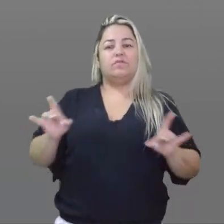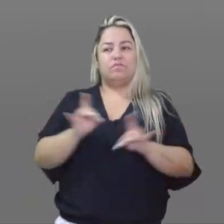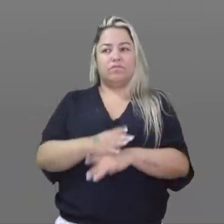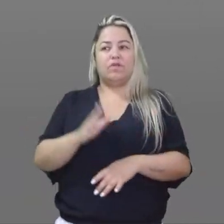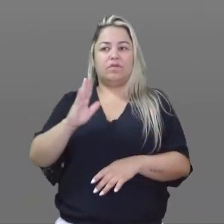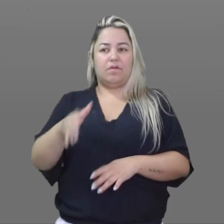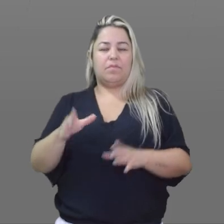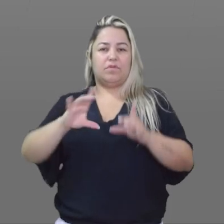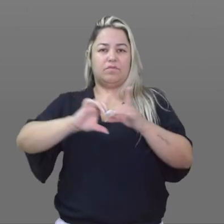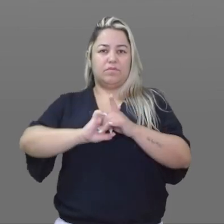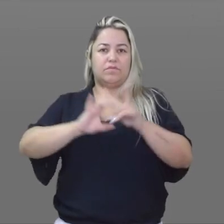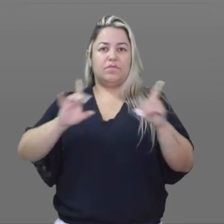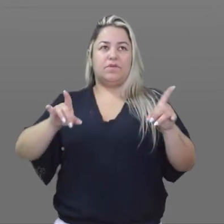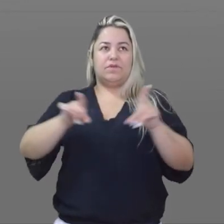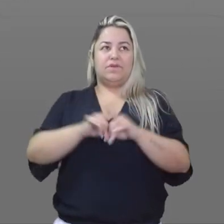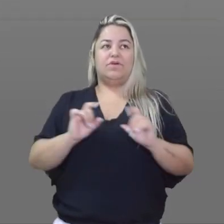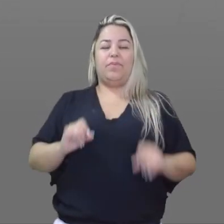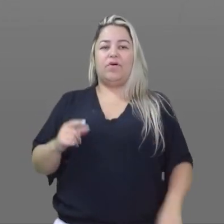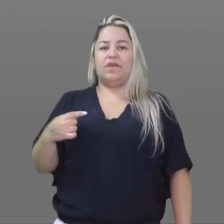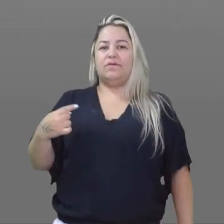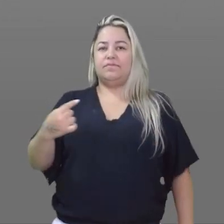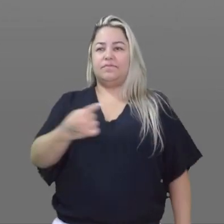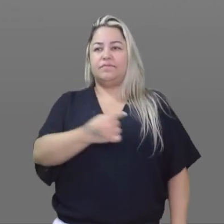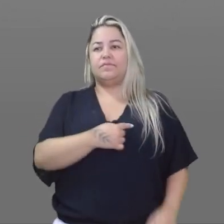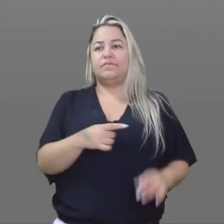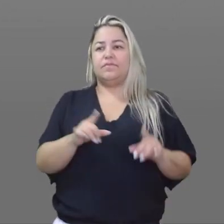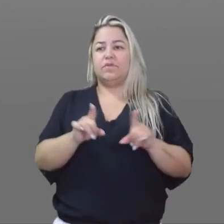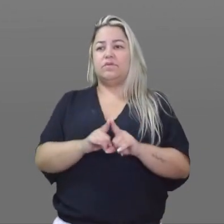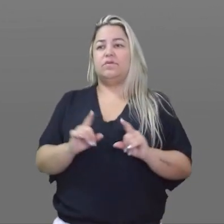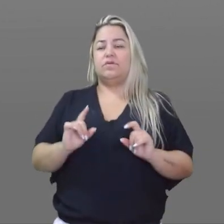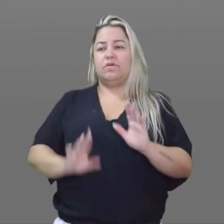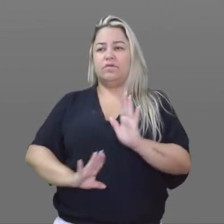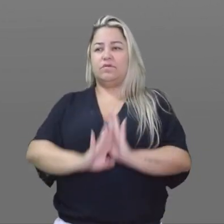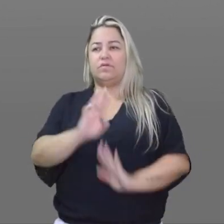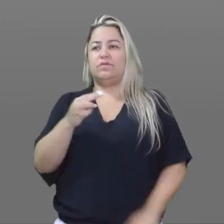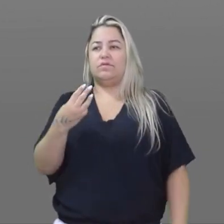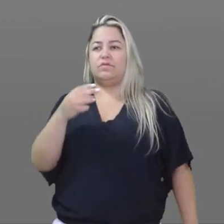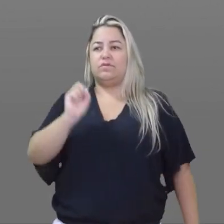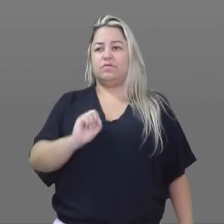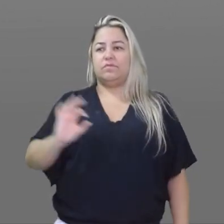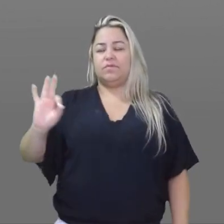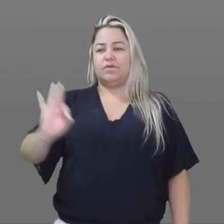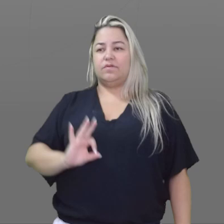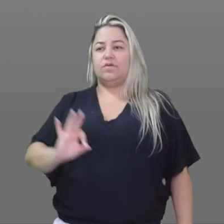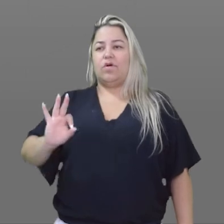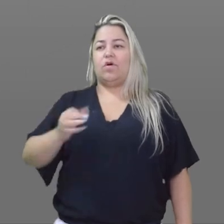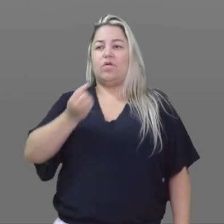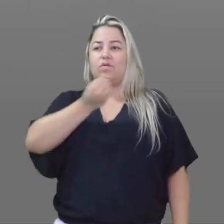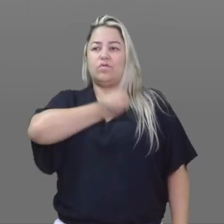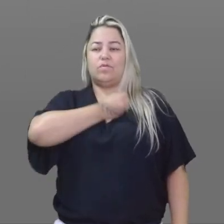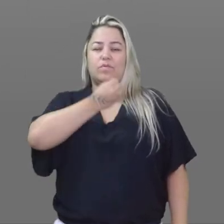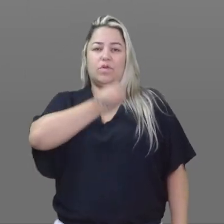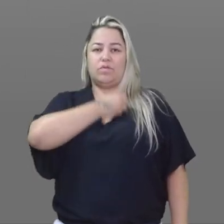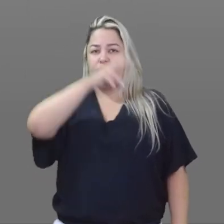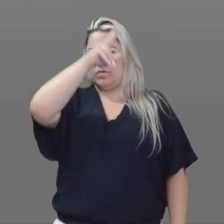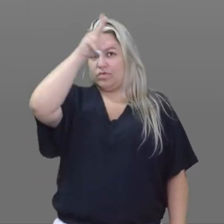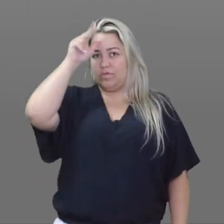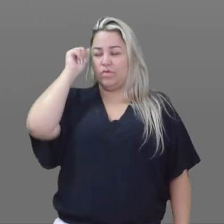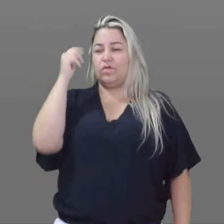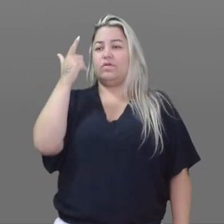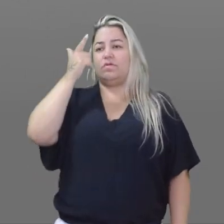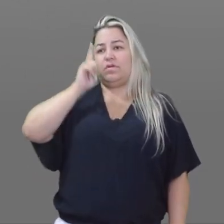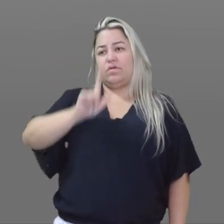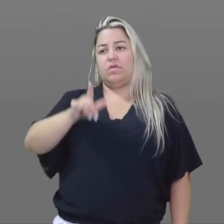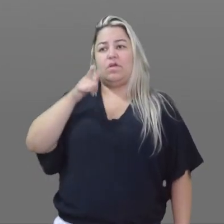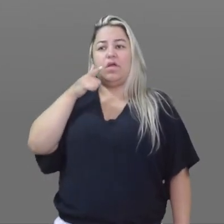consolidado no campo democrático e progressista, ao obter um aumento de 38% no número de prefeituras